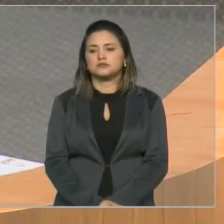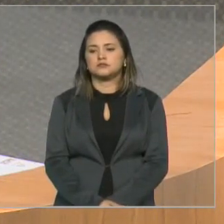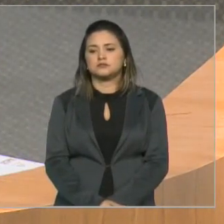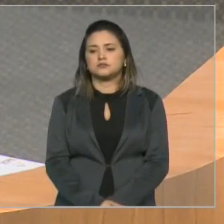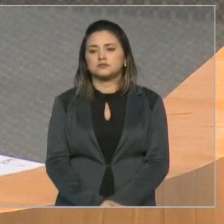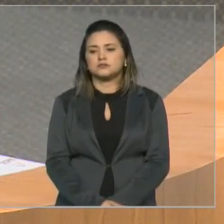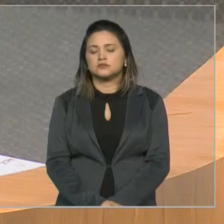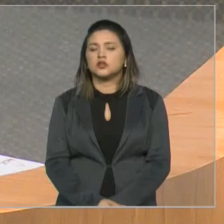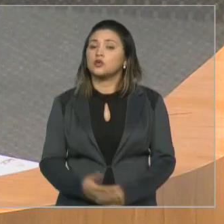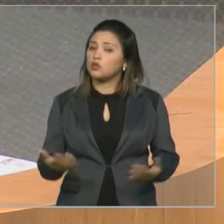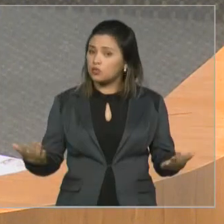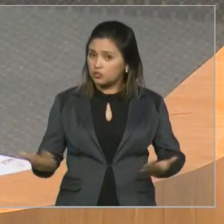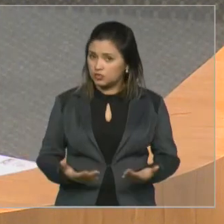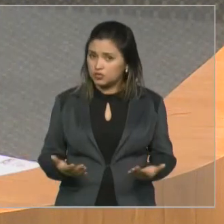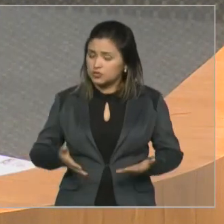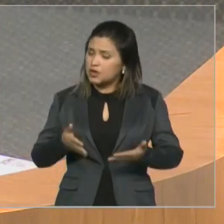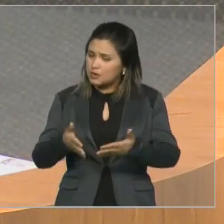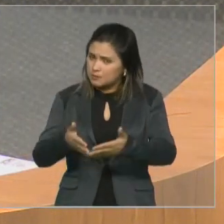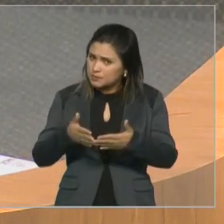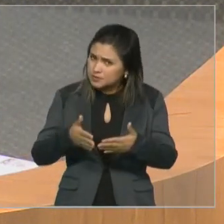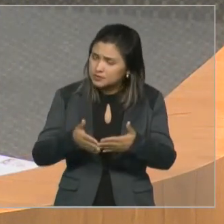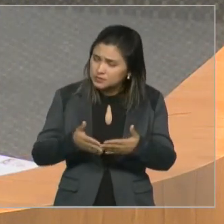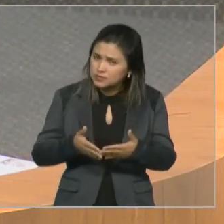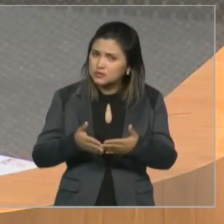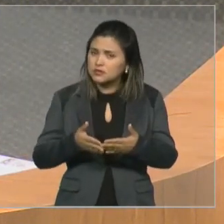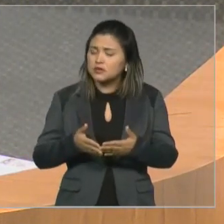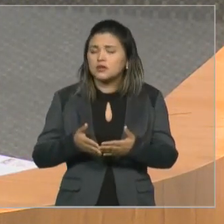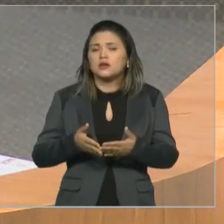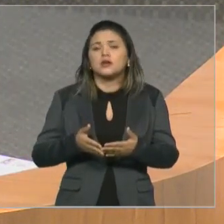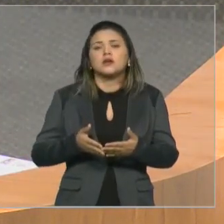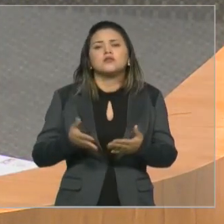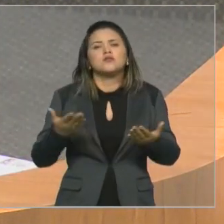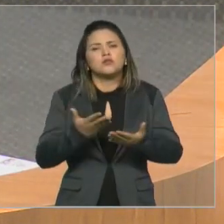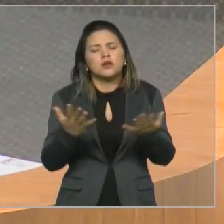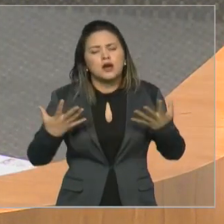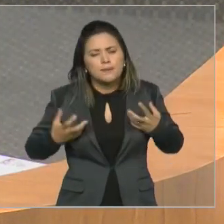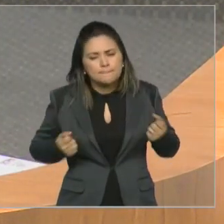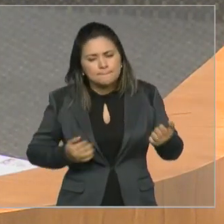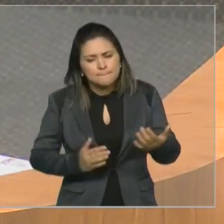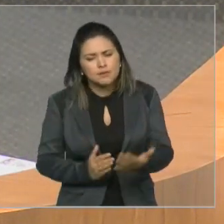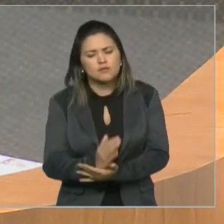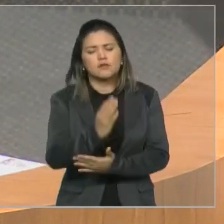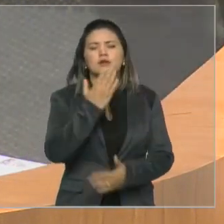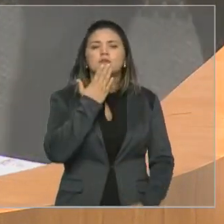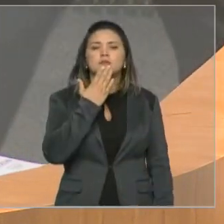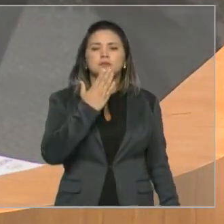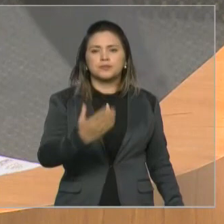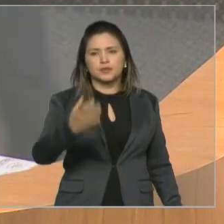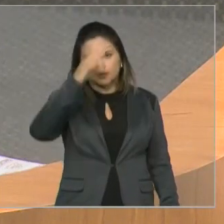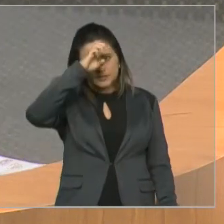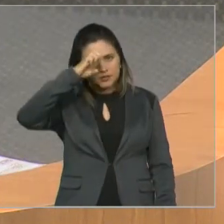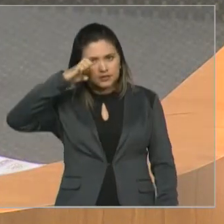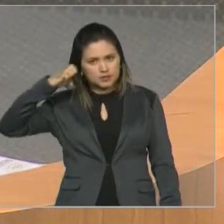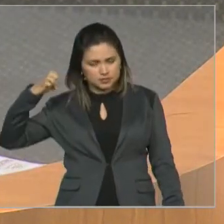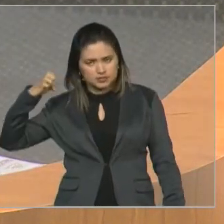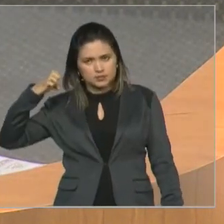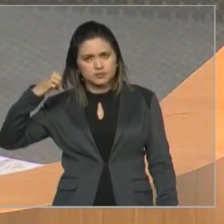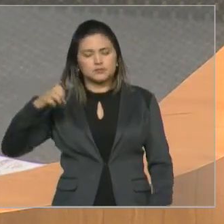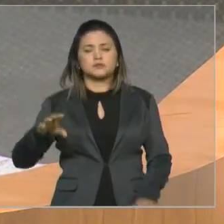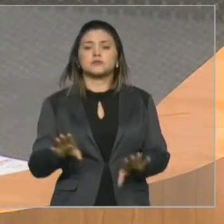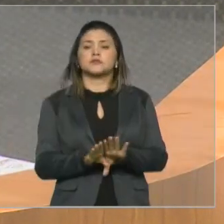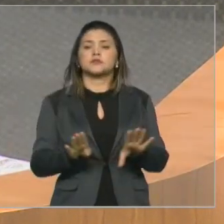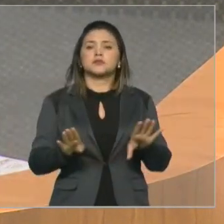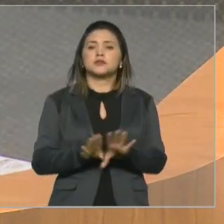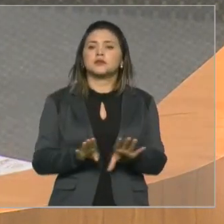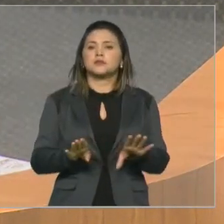a aprovação do requerimento do deputado Eduardo Braide, para que possa vir prestar os esclarecimentos desta casa. E também estamos